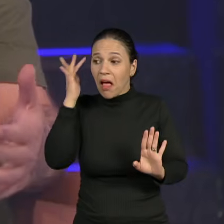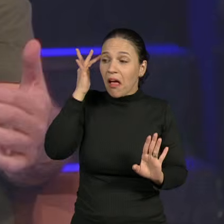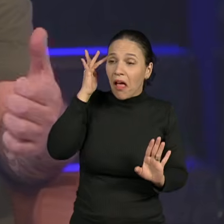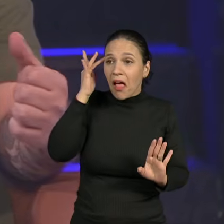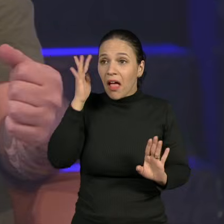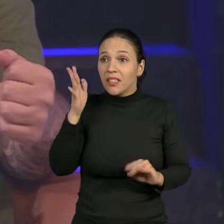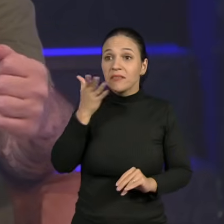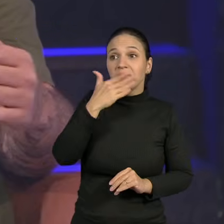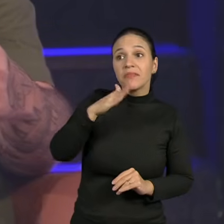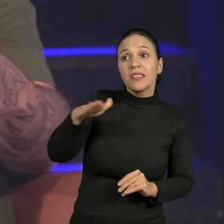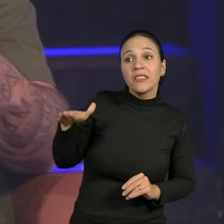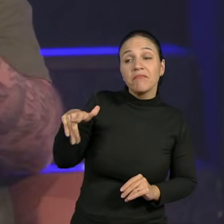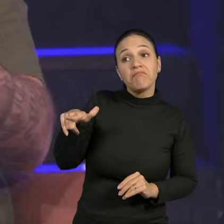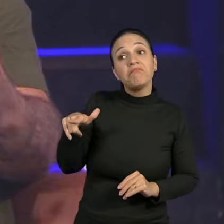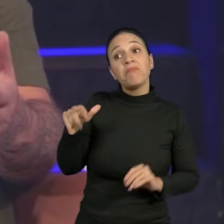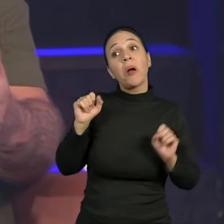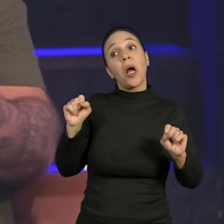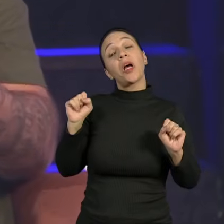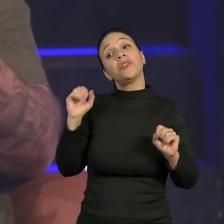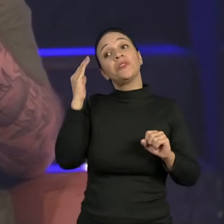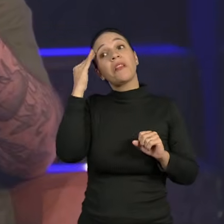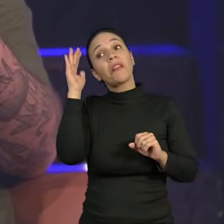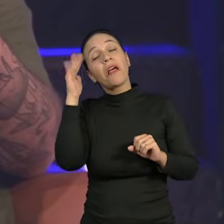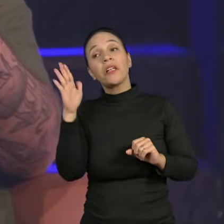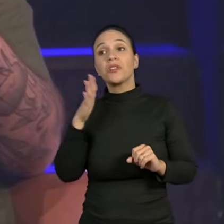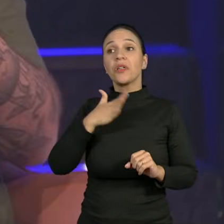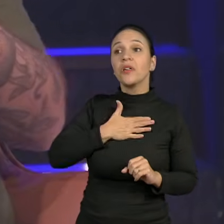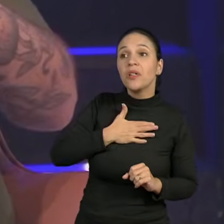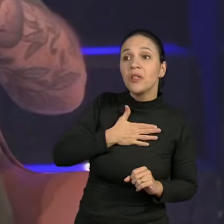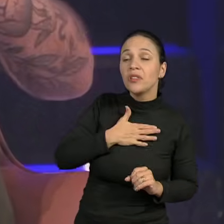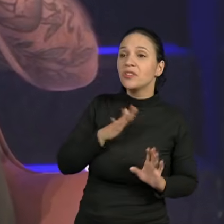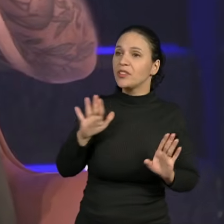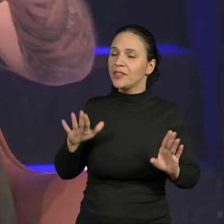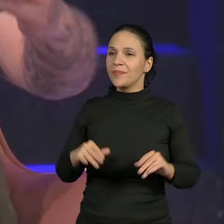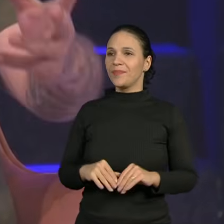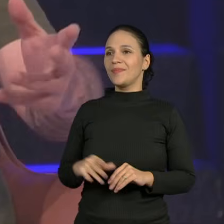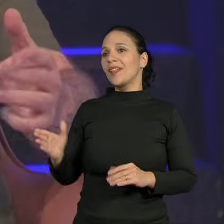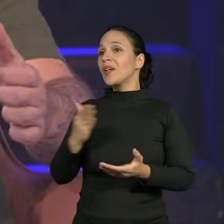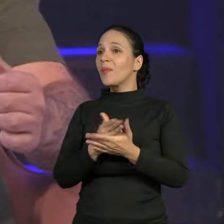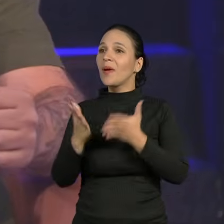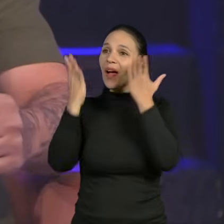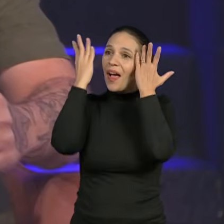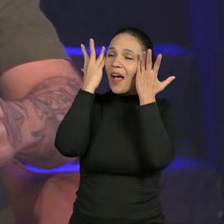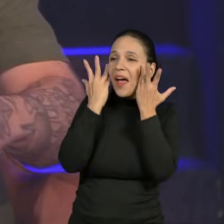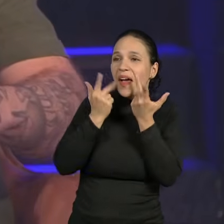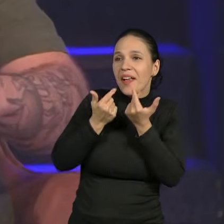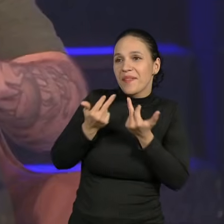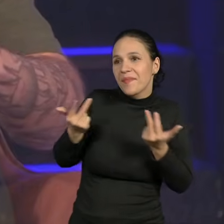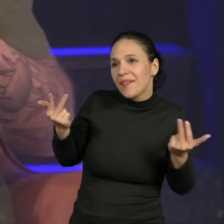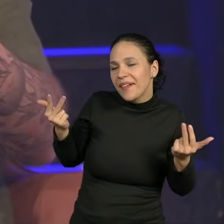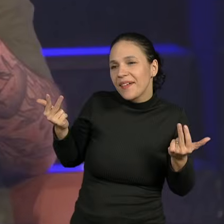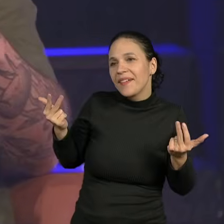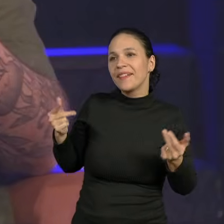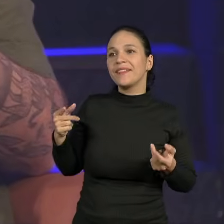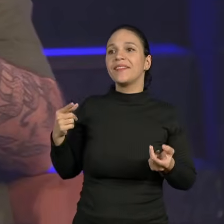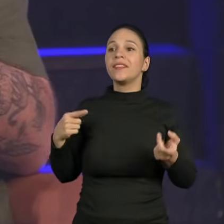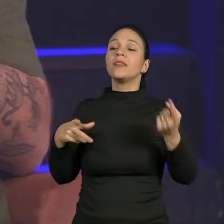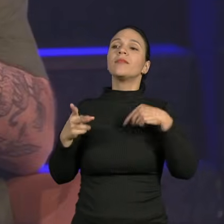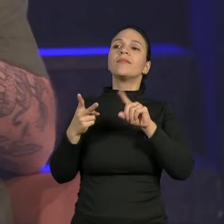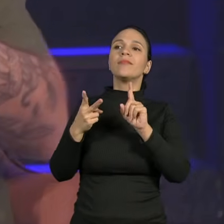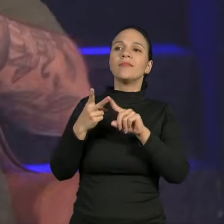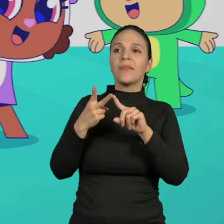que as crianças pudessem entender, né? Então a gente começa ali com os animais, o segundo disco da gente